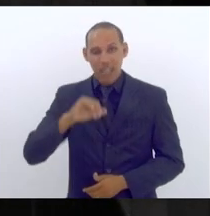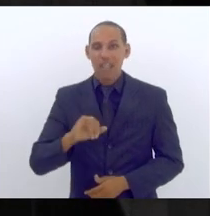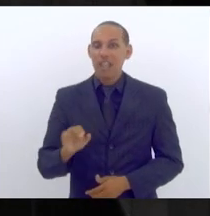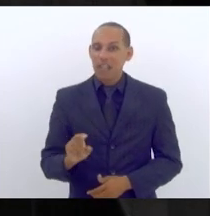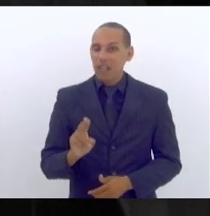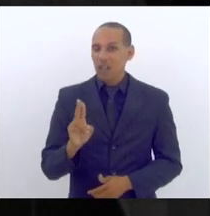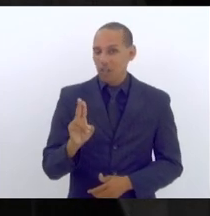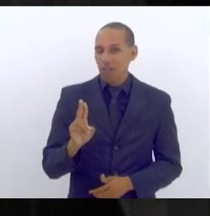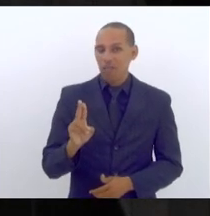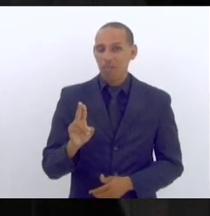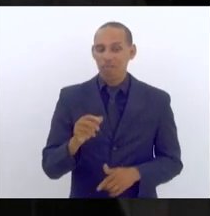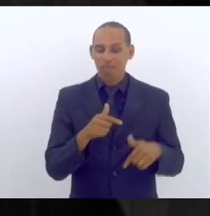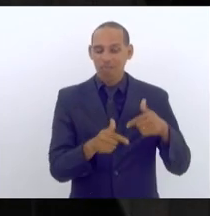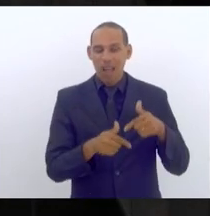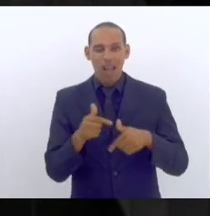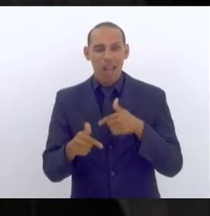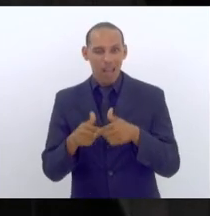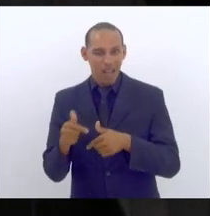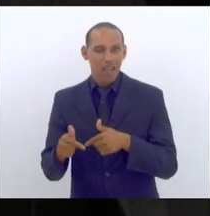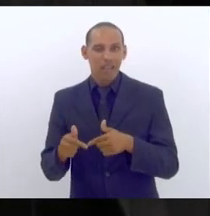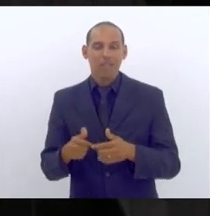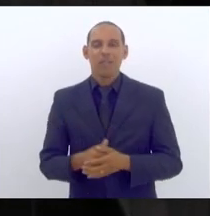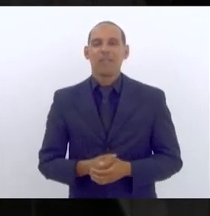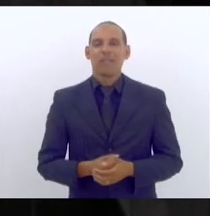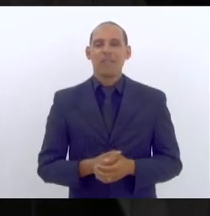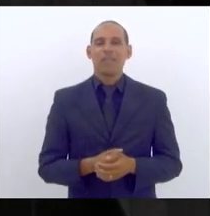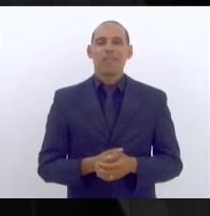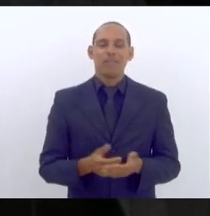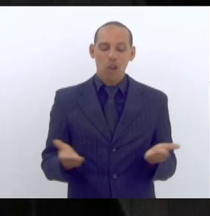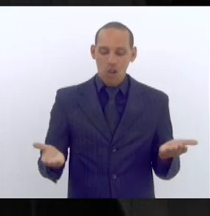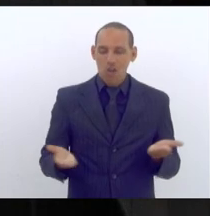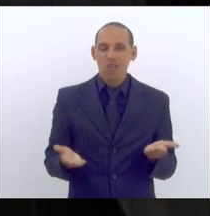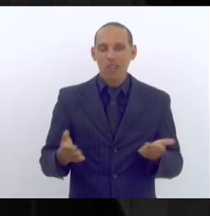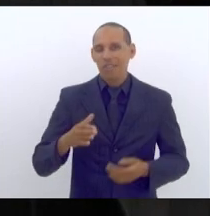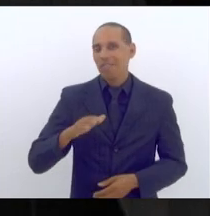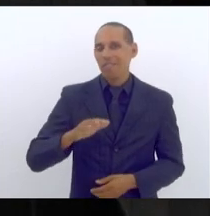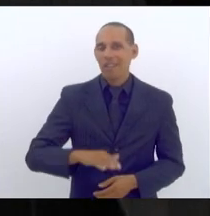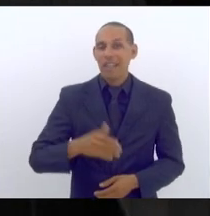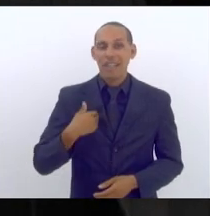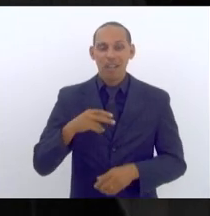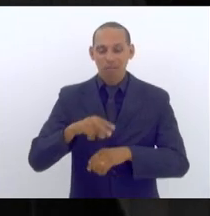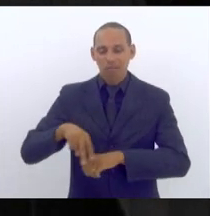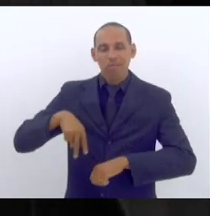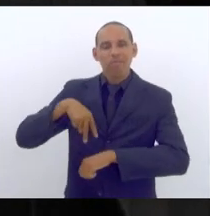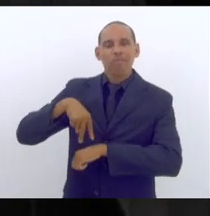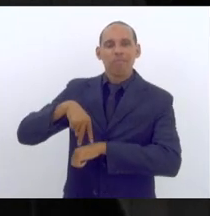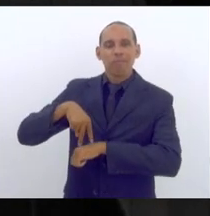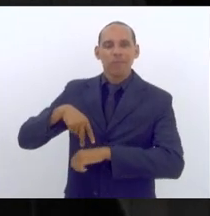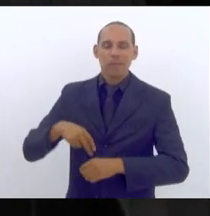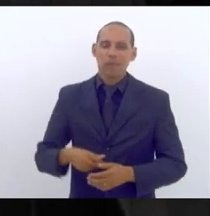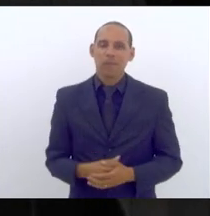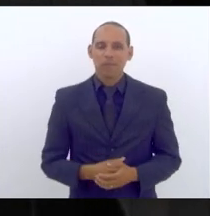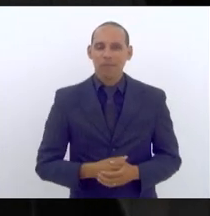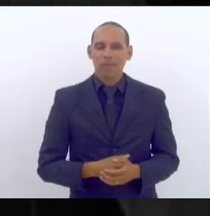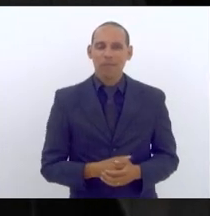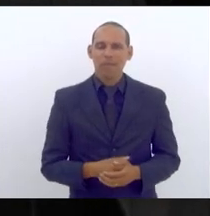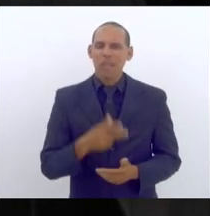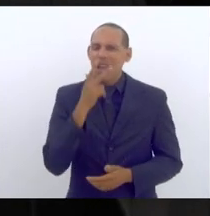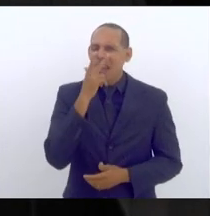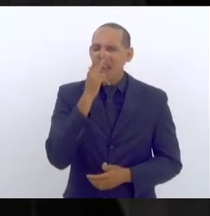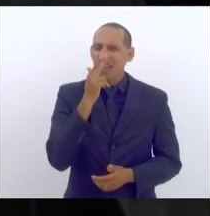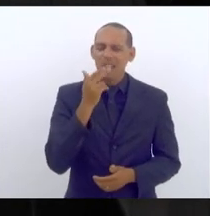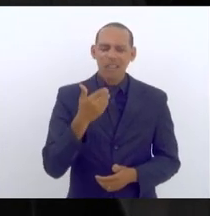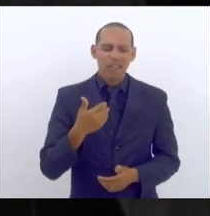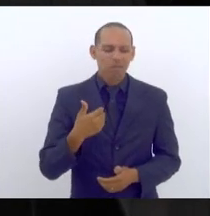Preside os trabalhos nesta tarde mais uma vez subo A Tribuna e me parece que